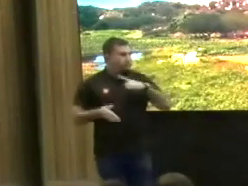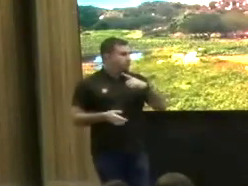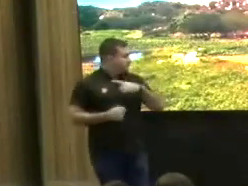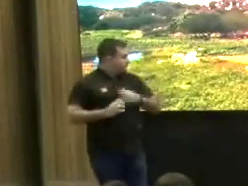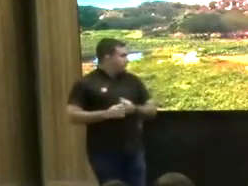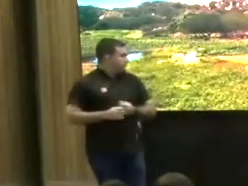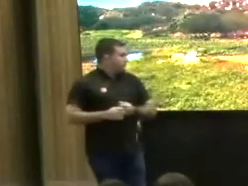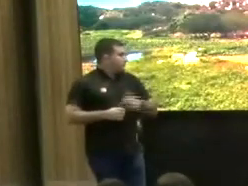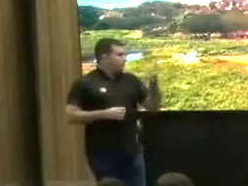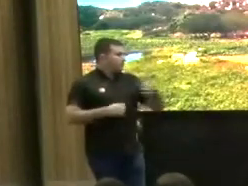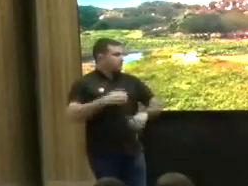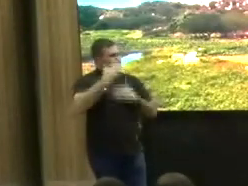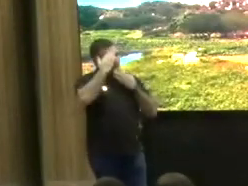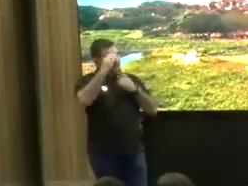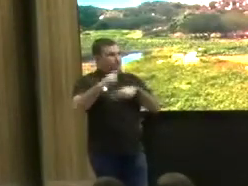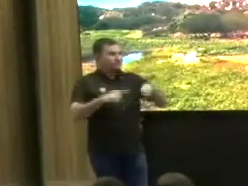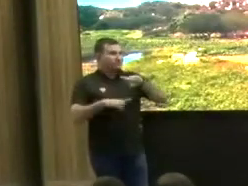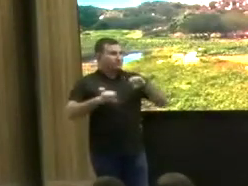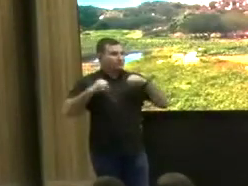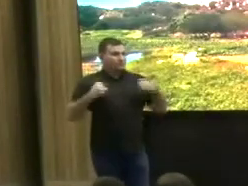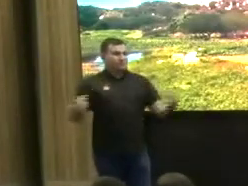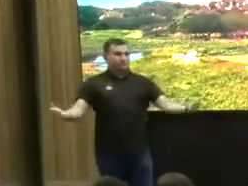Obrigada pela presença de vocês.